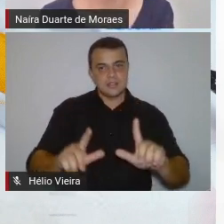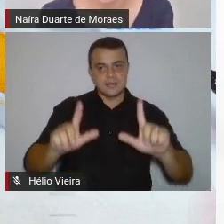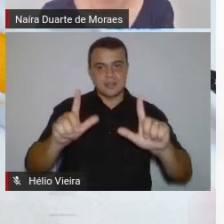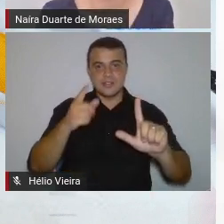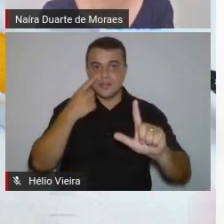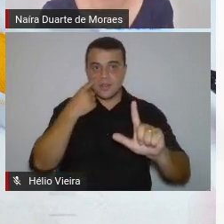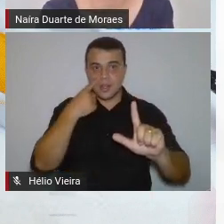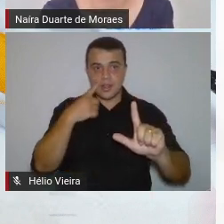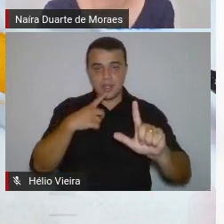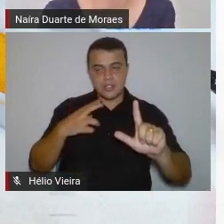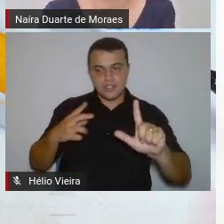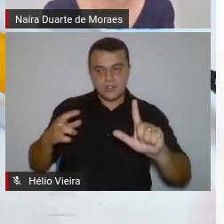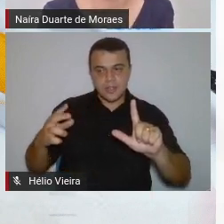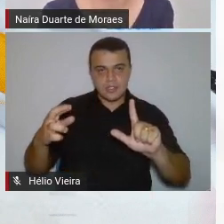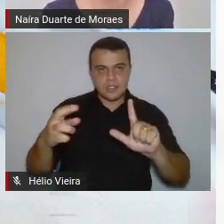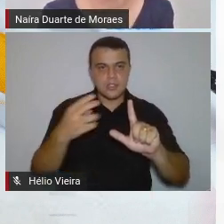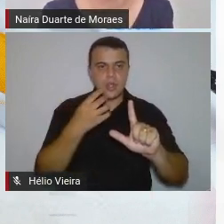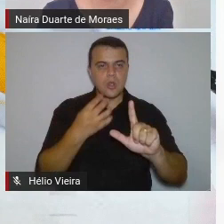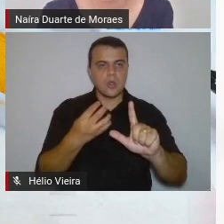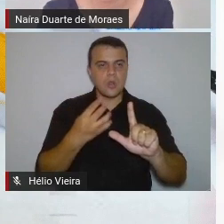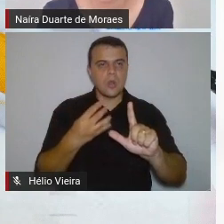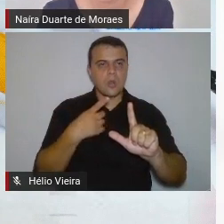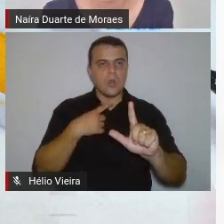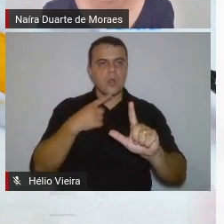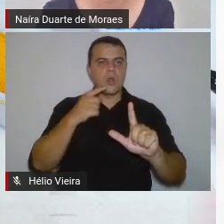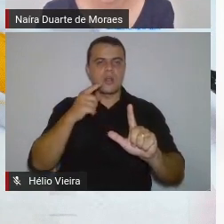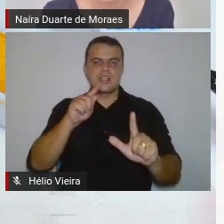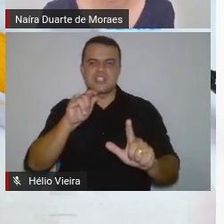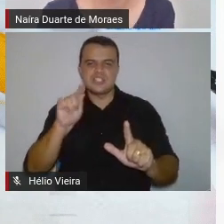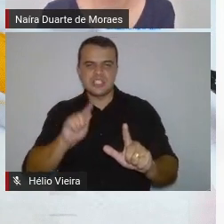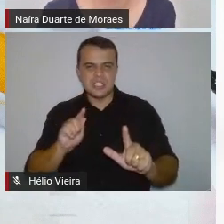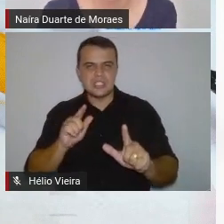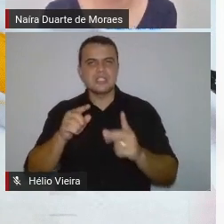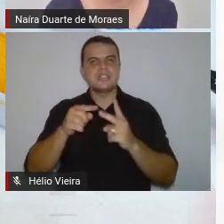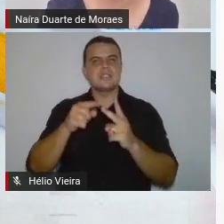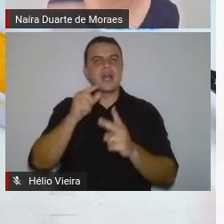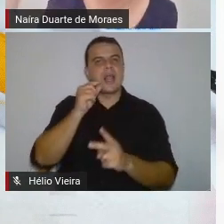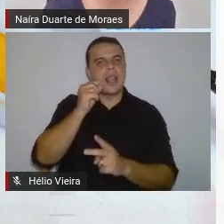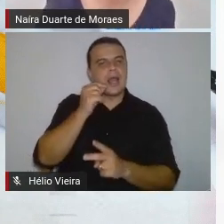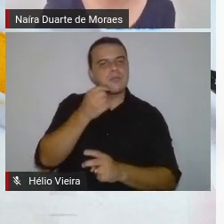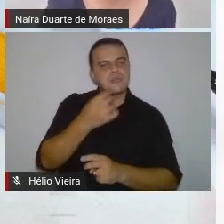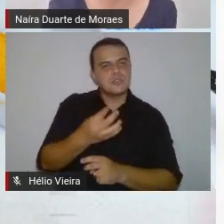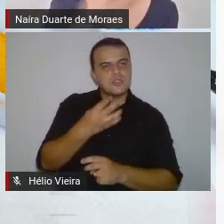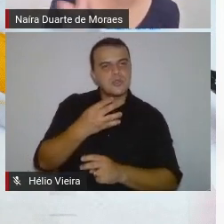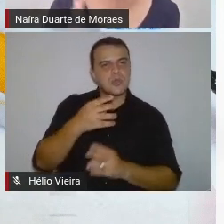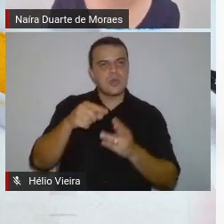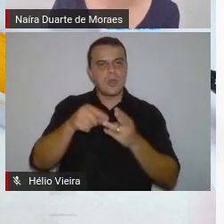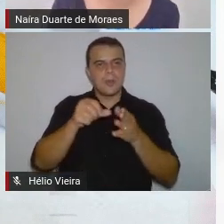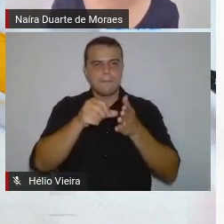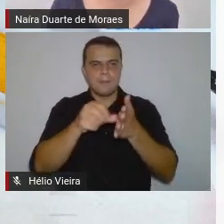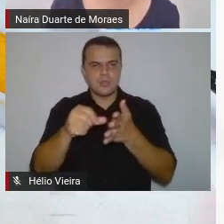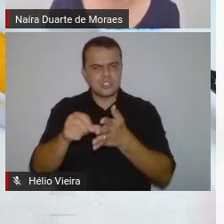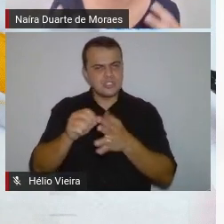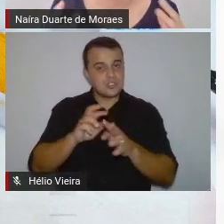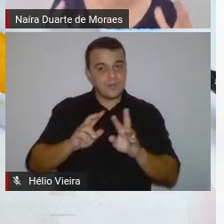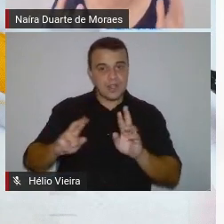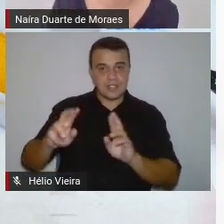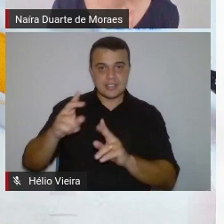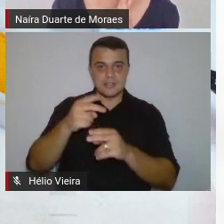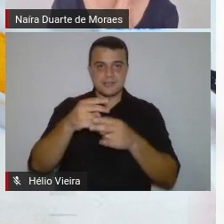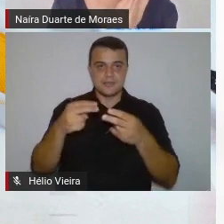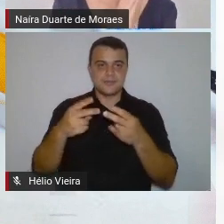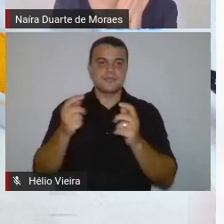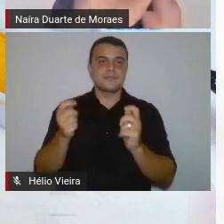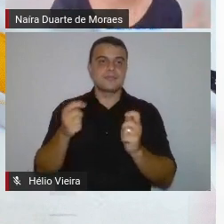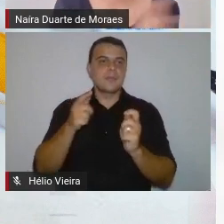reparar que tem várias coisas diferentes, né? Tem lápis de cor, tem giz de cera, tem post-it, tem balão, tem um monte de coisa, gente. A gente